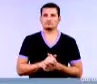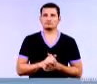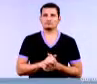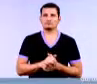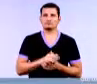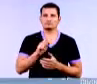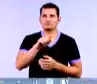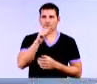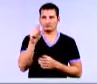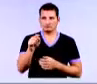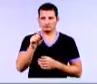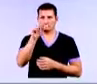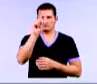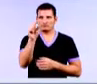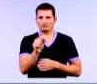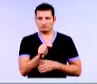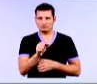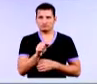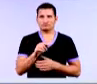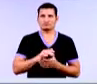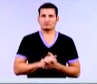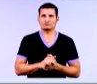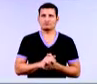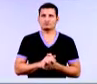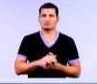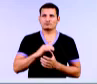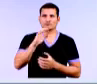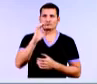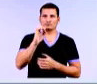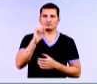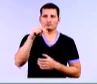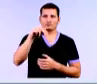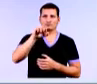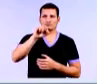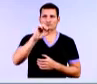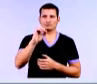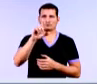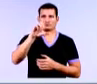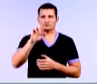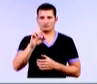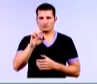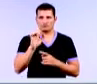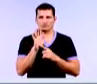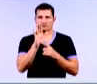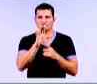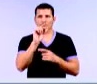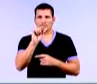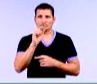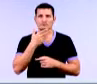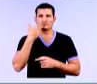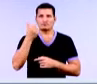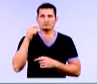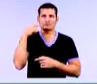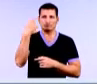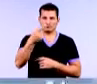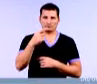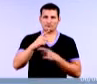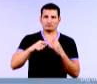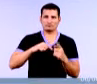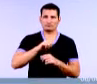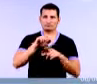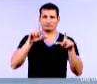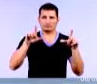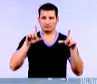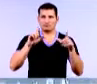Opa, olha aqui. Segundo ponto, console, que a gente vai mostrar um pouquinho melhor depois, quando estiver executando os